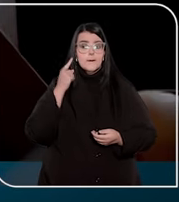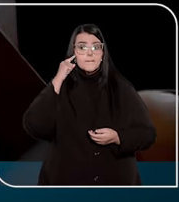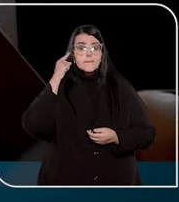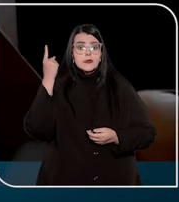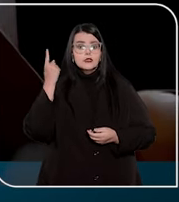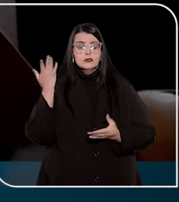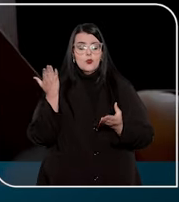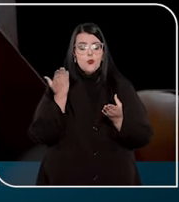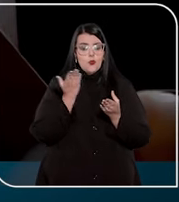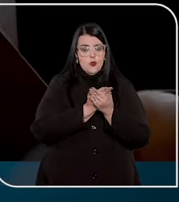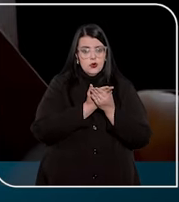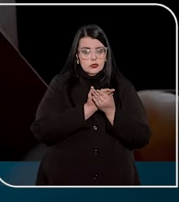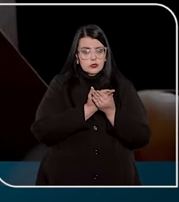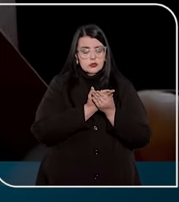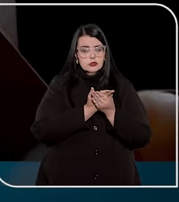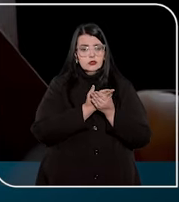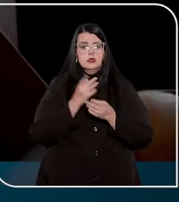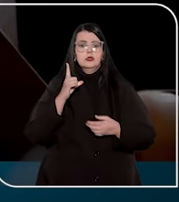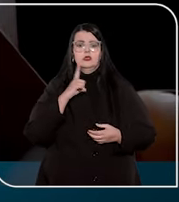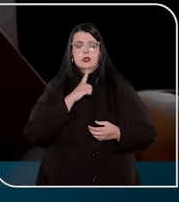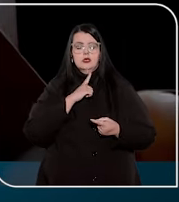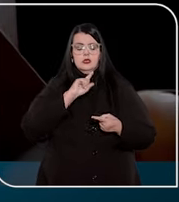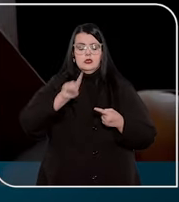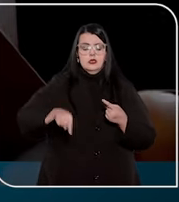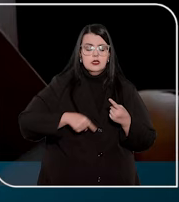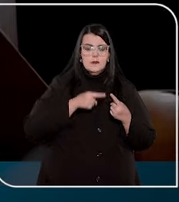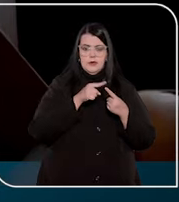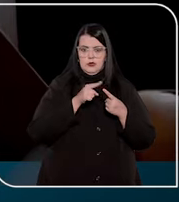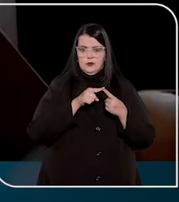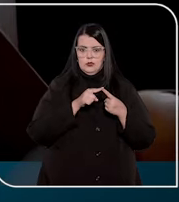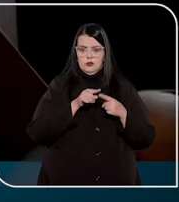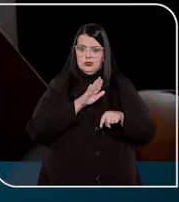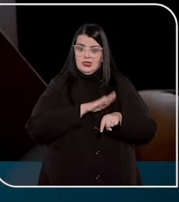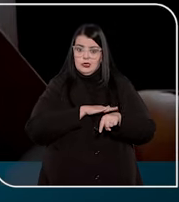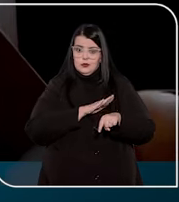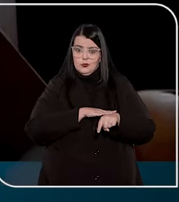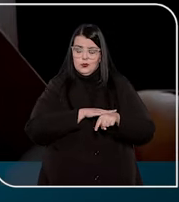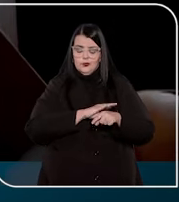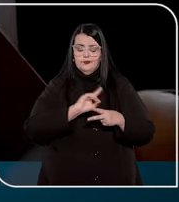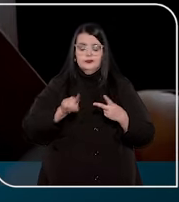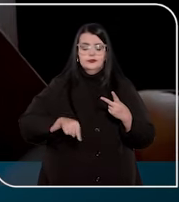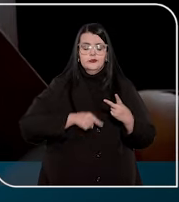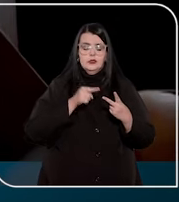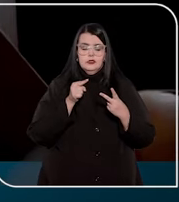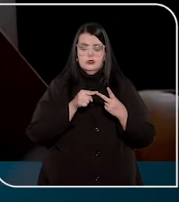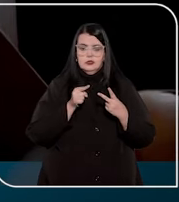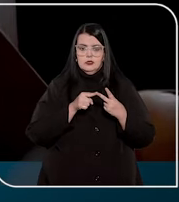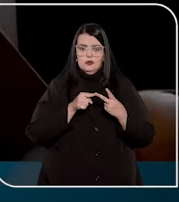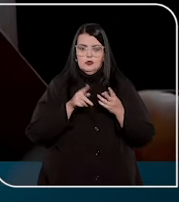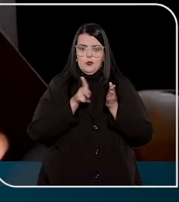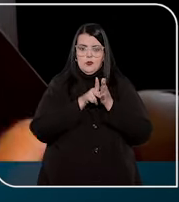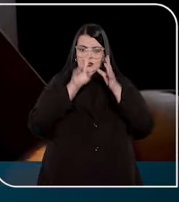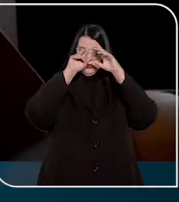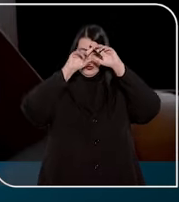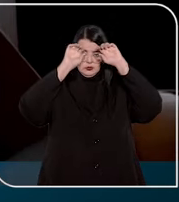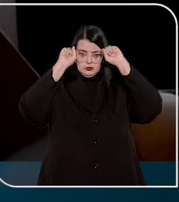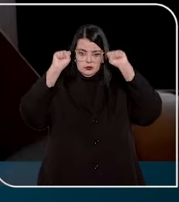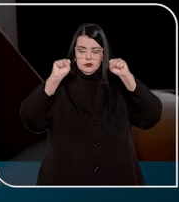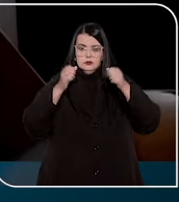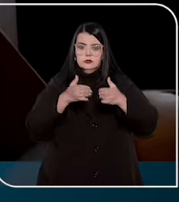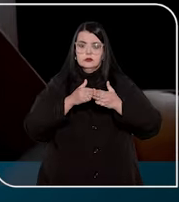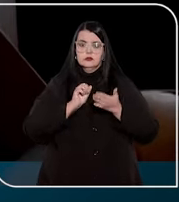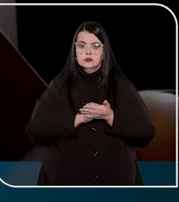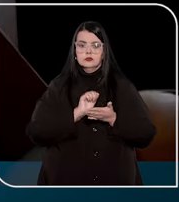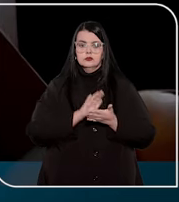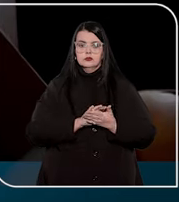processo entendendo que a primeira instância é o primeiro tempo. E a segunda, onde o tribunal vai ler a apelação, isso, claro, estou